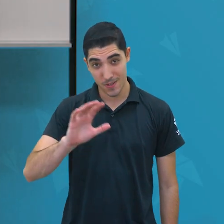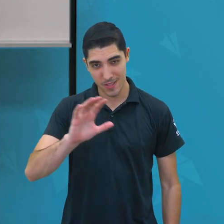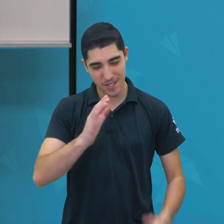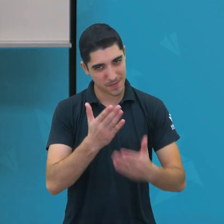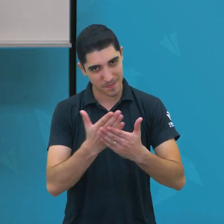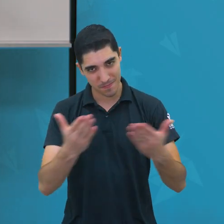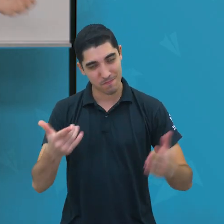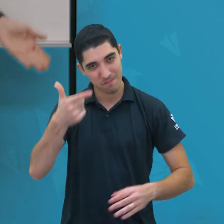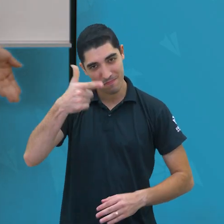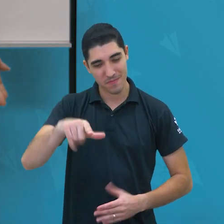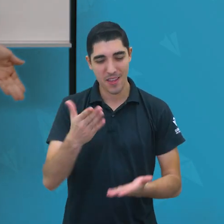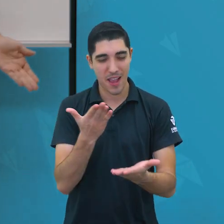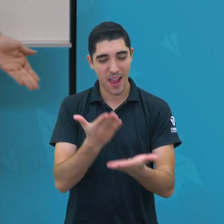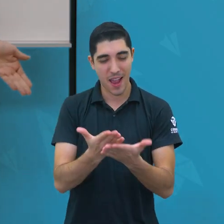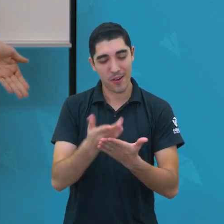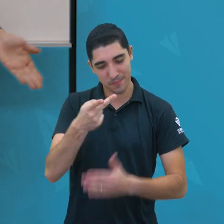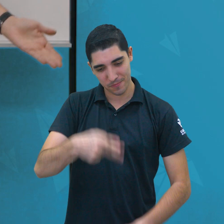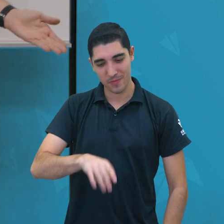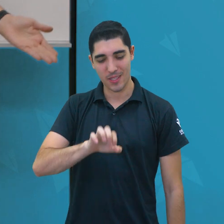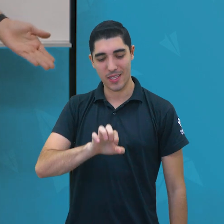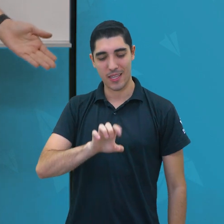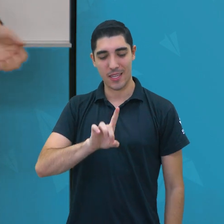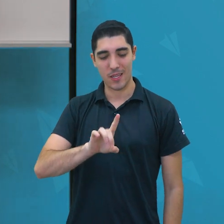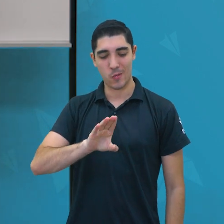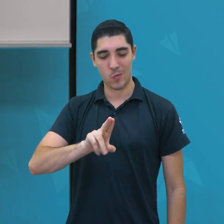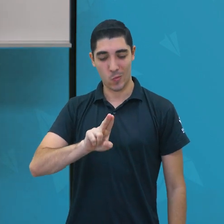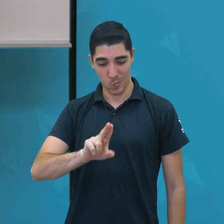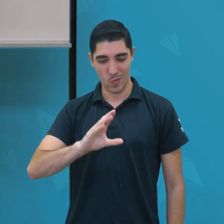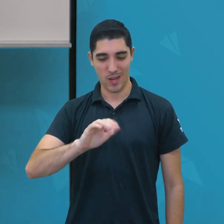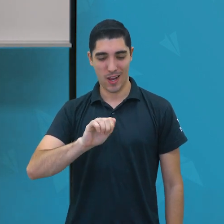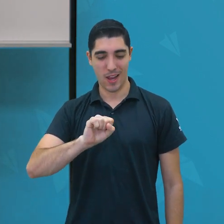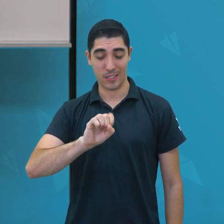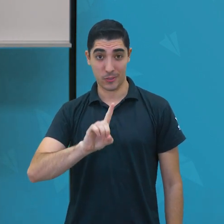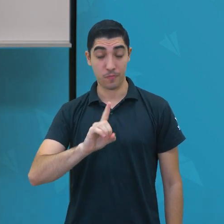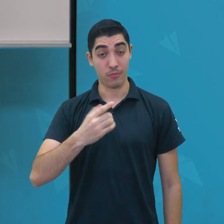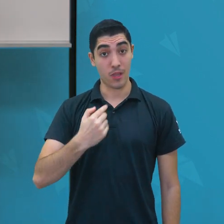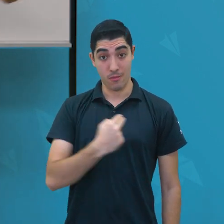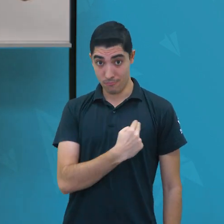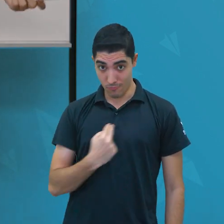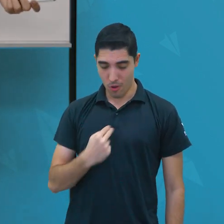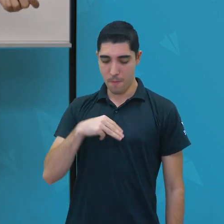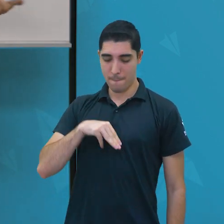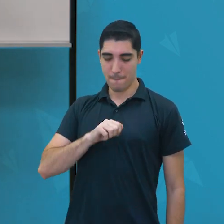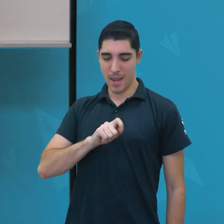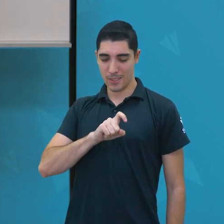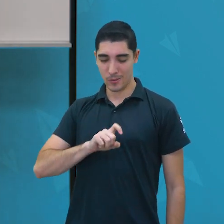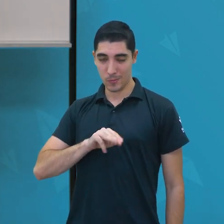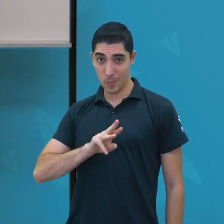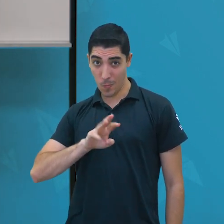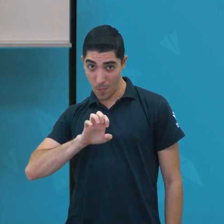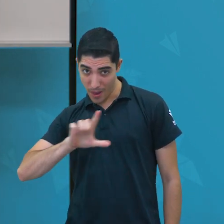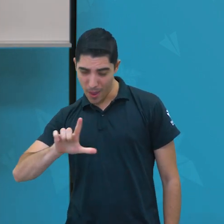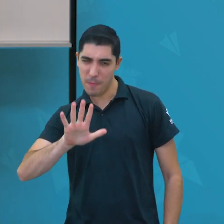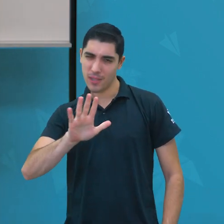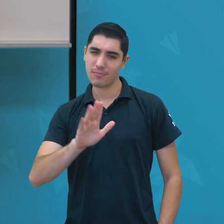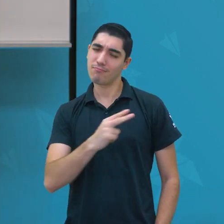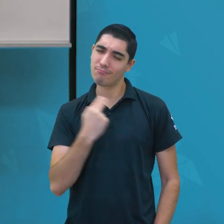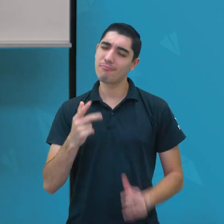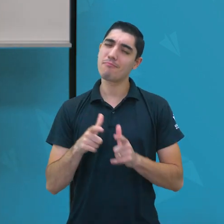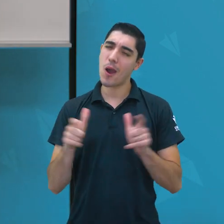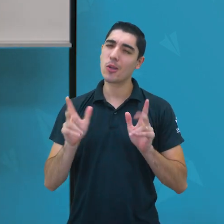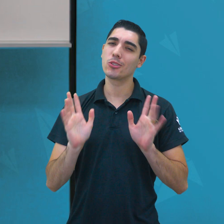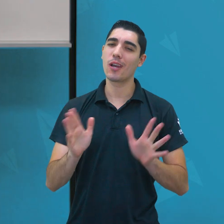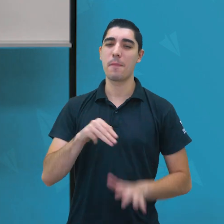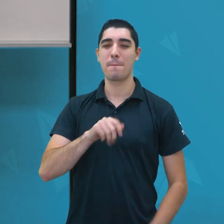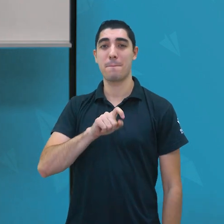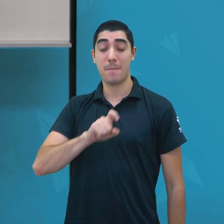Olá pessoal, mais uma aula aqui do Educasd, professor Maxwell, pode chamar de Max, como falei também, nossa aula